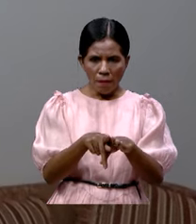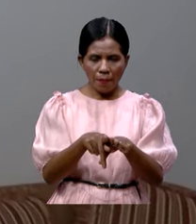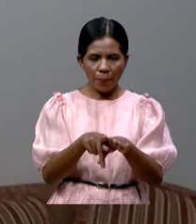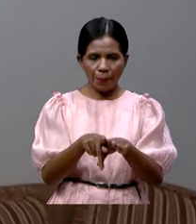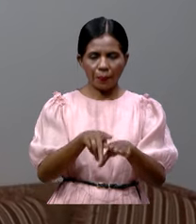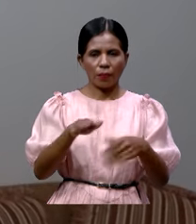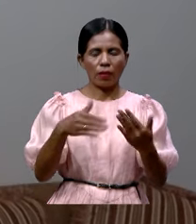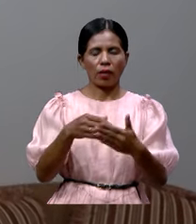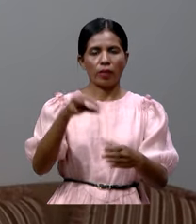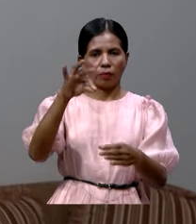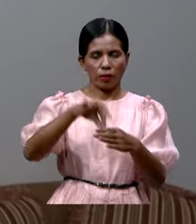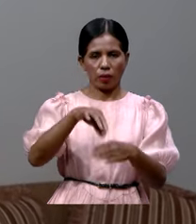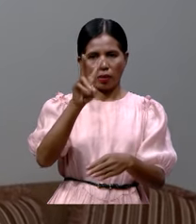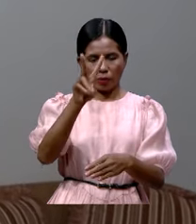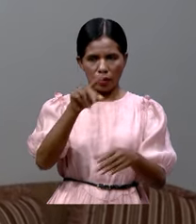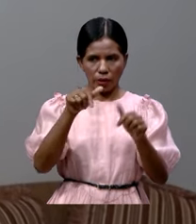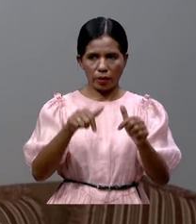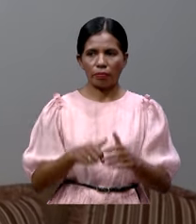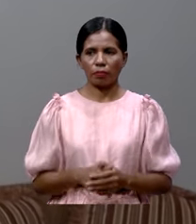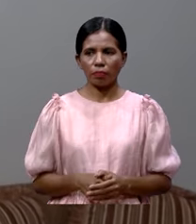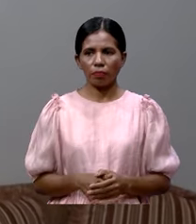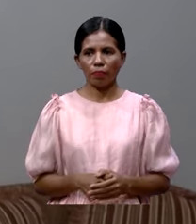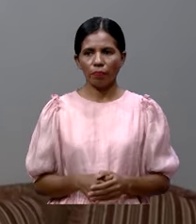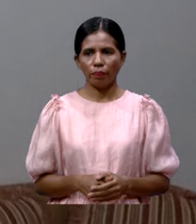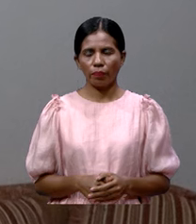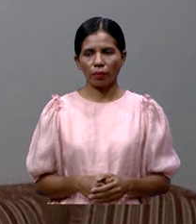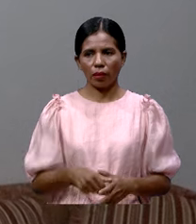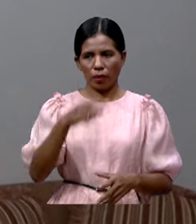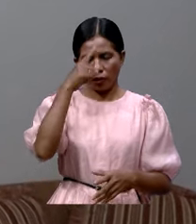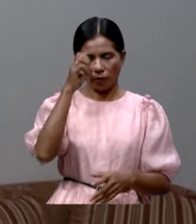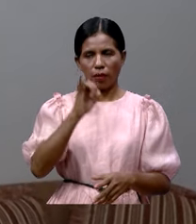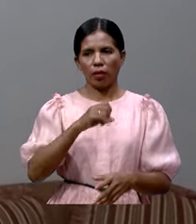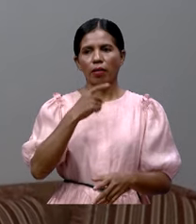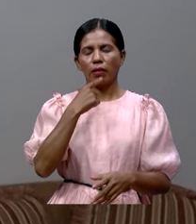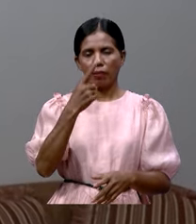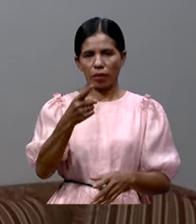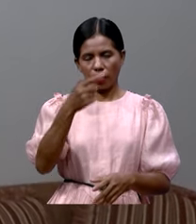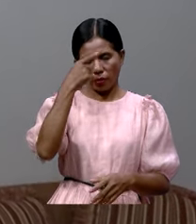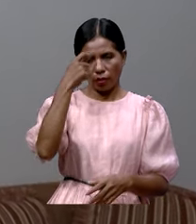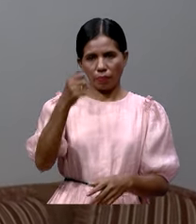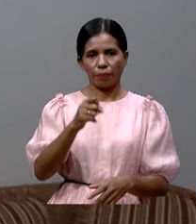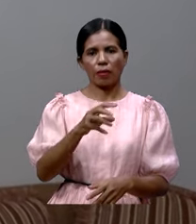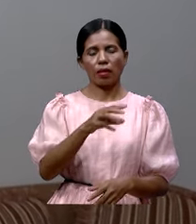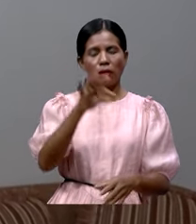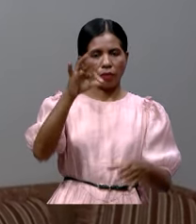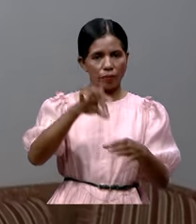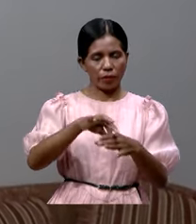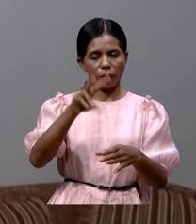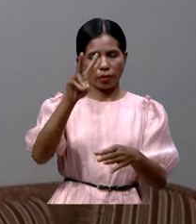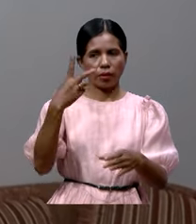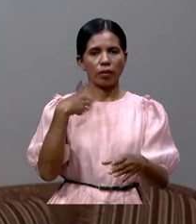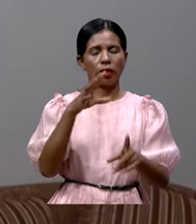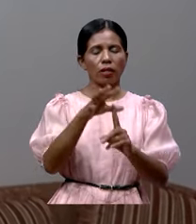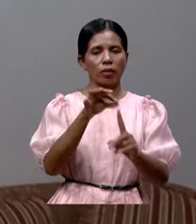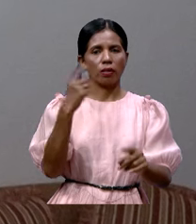iha segundo volta dane. Tamba haudia ne sane tamba ia segundo volta ne ita elisaun date ba